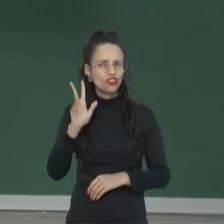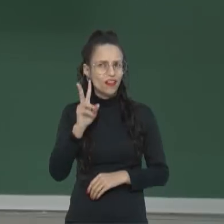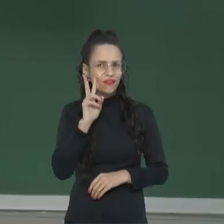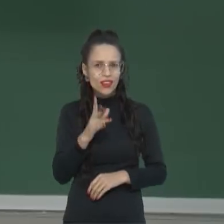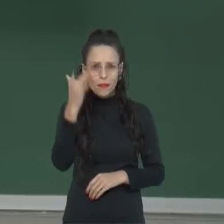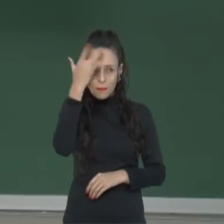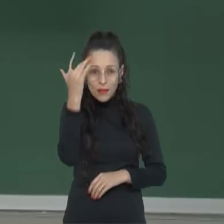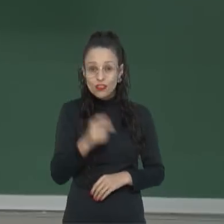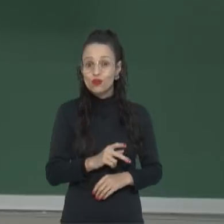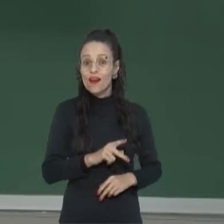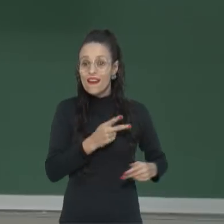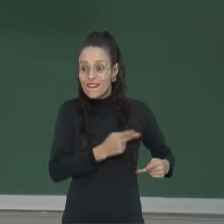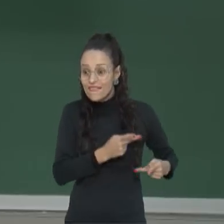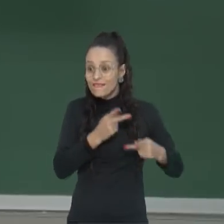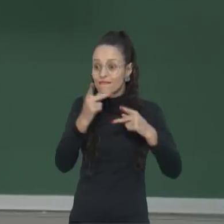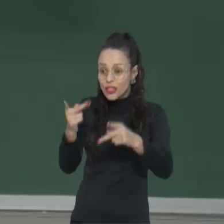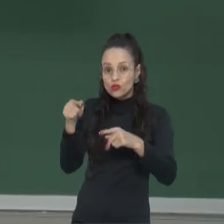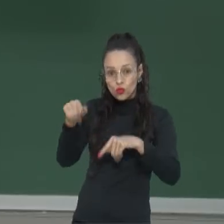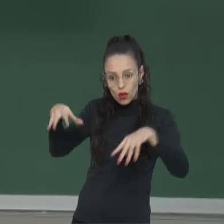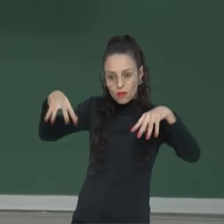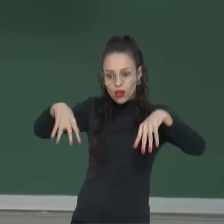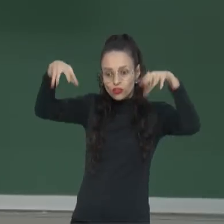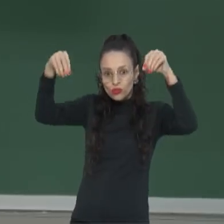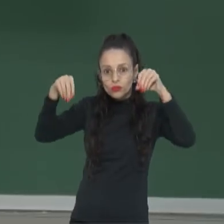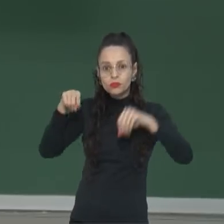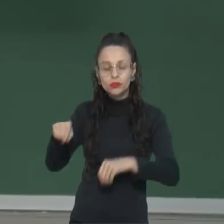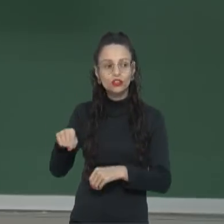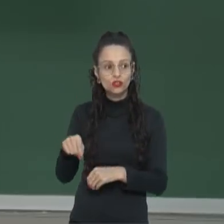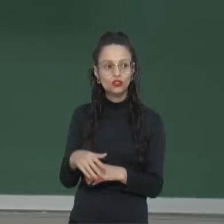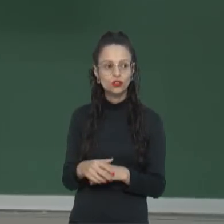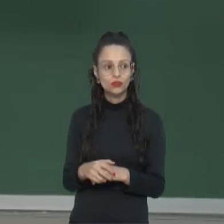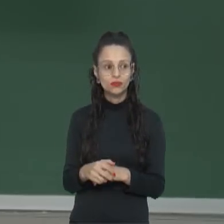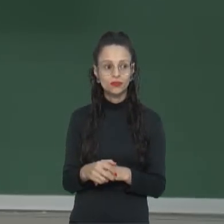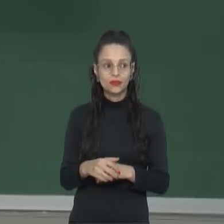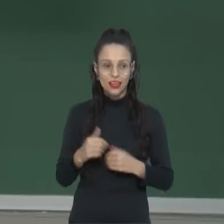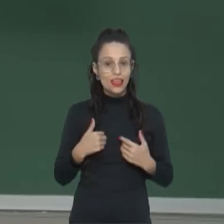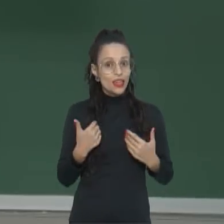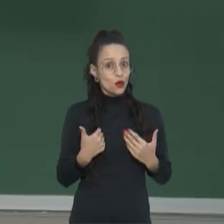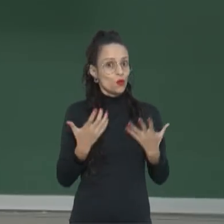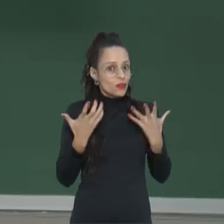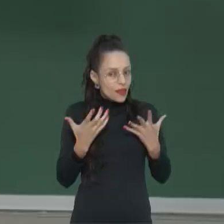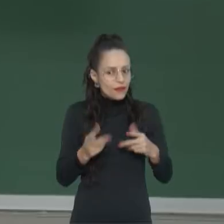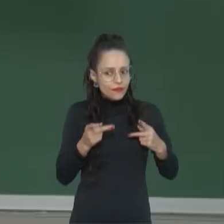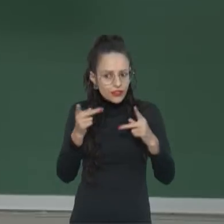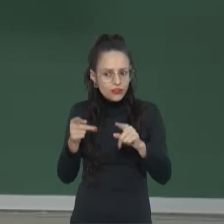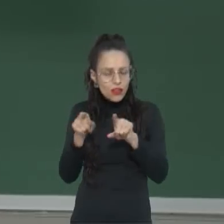de pessoas que foram visitar a cidade, como diz o outro, está na minha lista das 10 coisas que eu tenho que fazer.